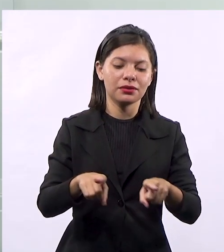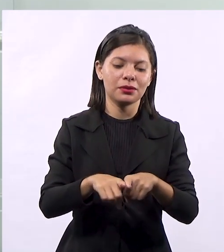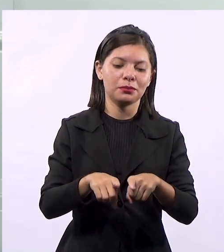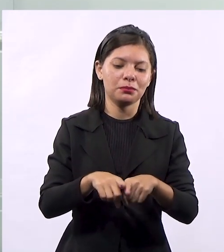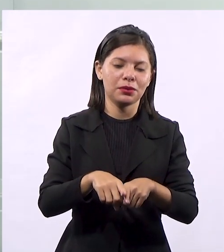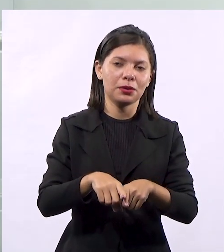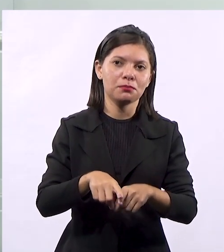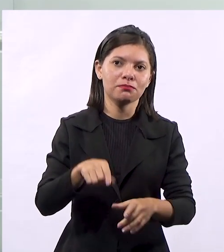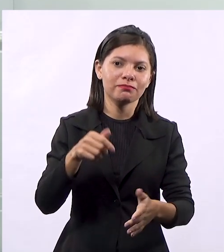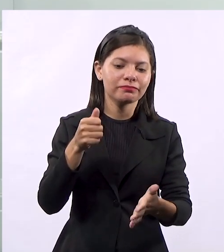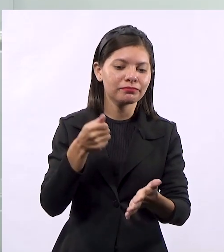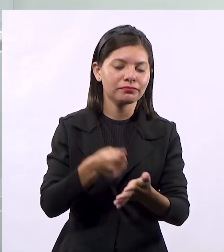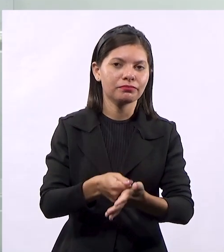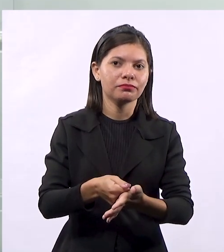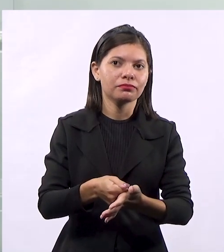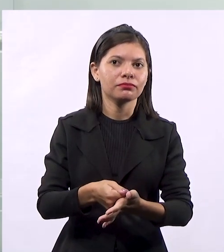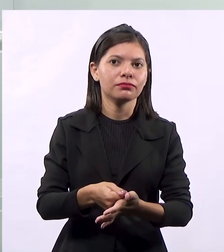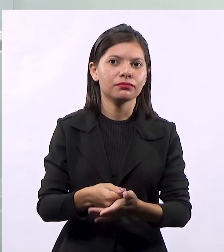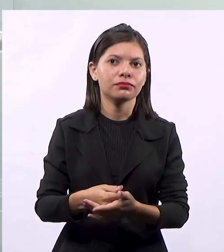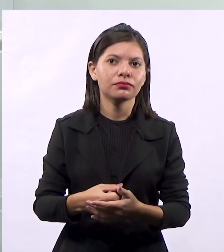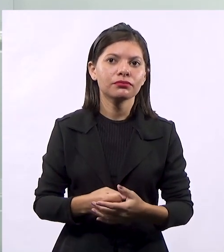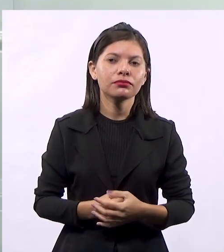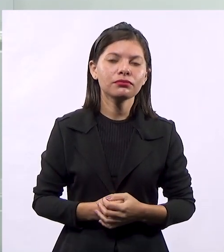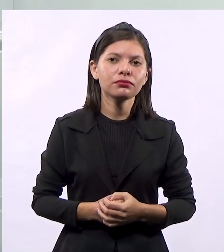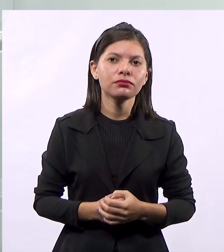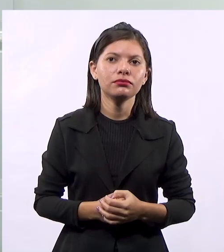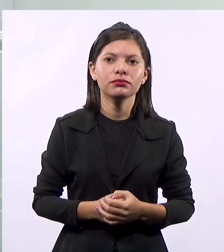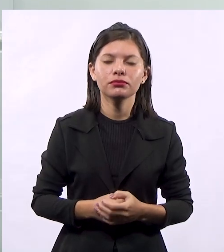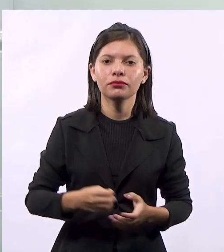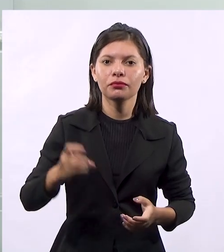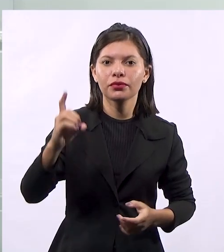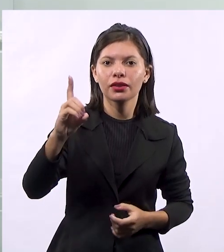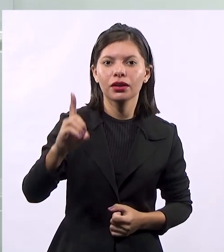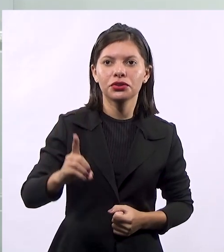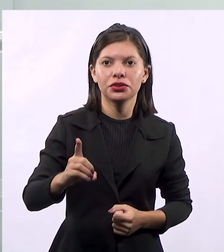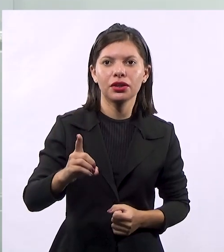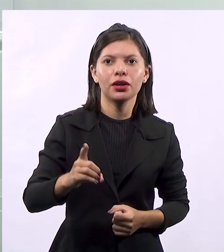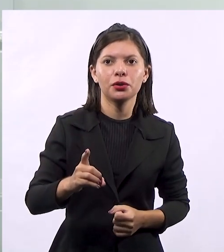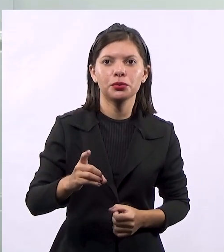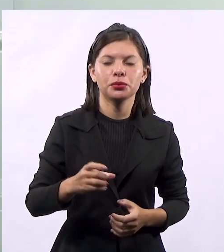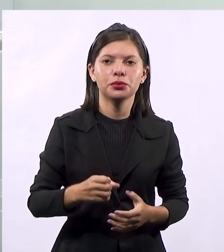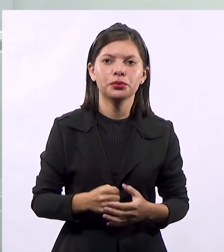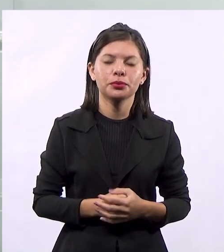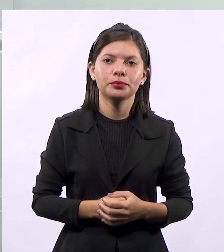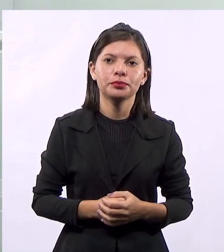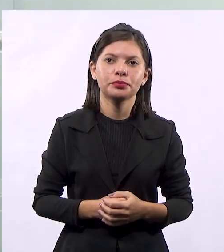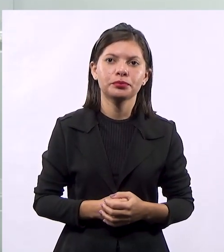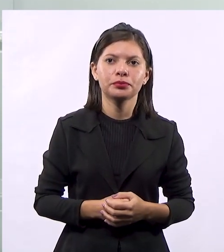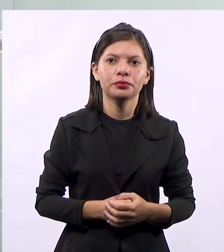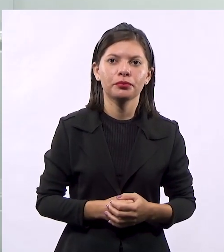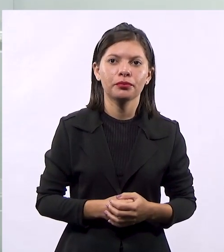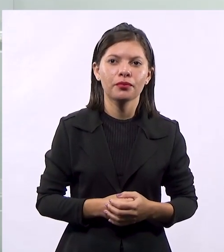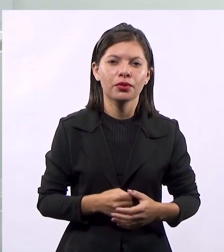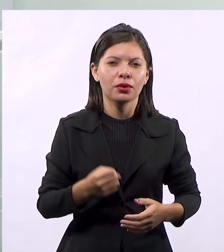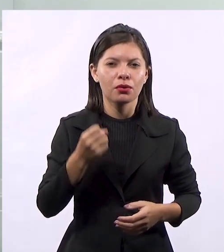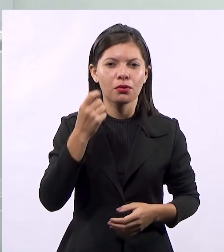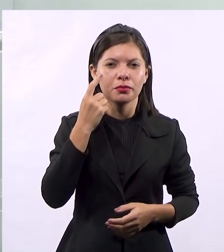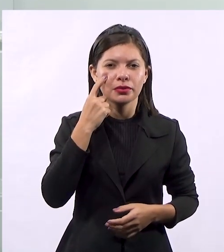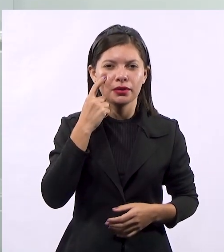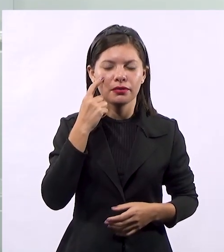Estado, do meu governo, da minha nação. A cidadania significa que eu tenho direitos e tenho